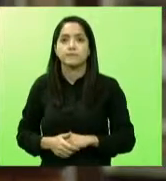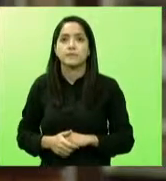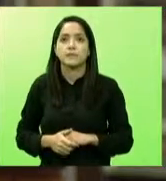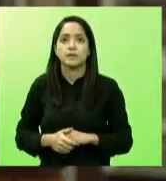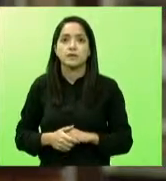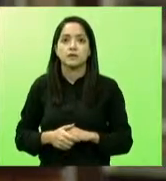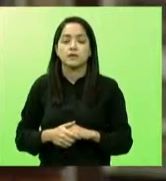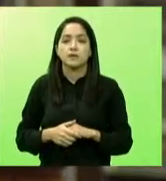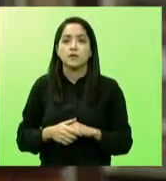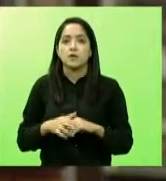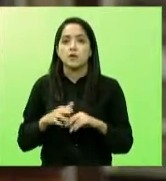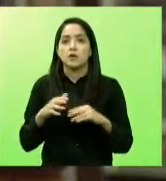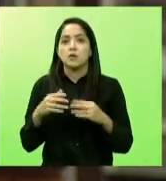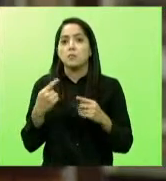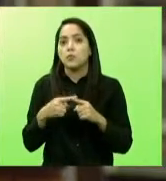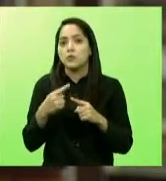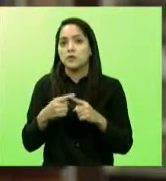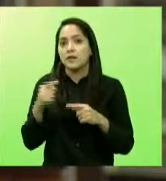o motivo que nos traz hoje aqui